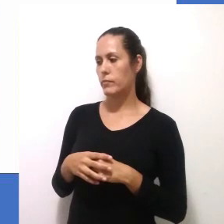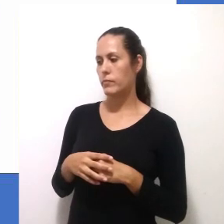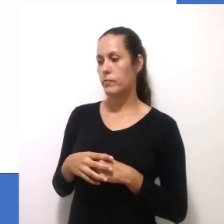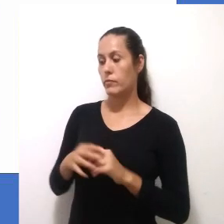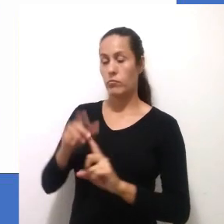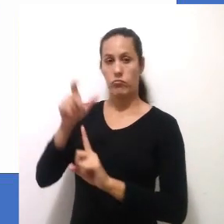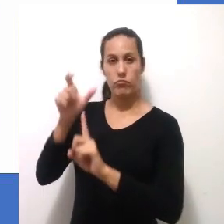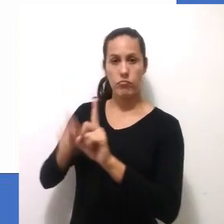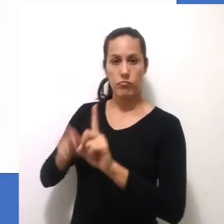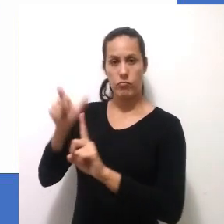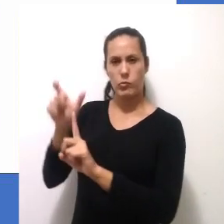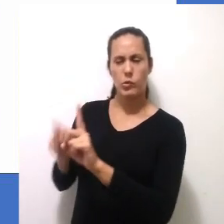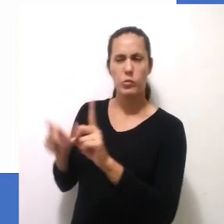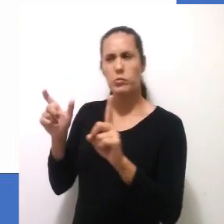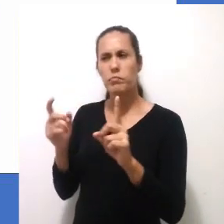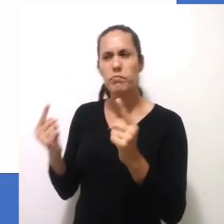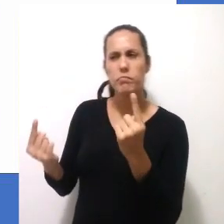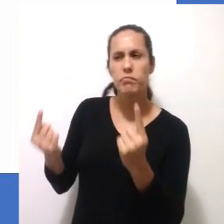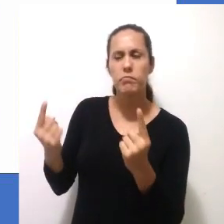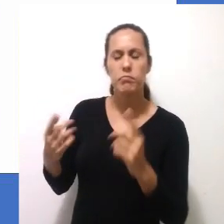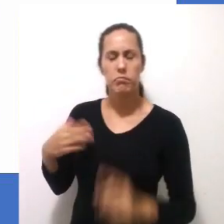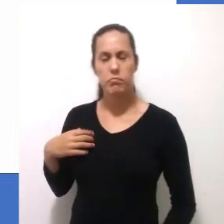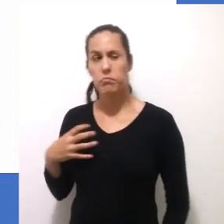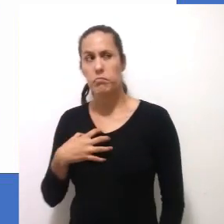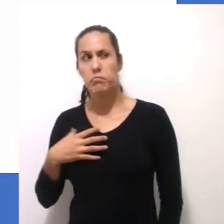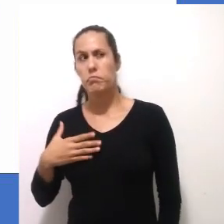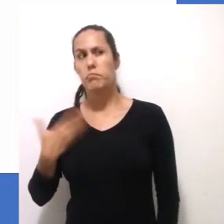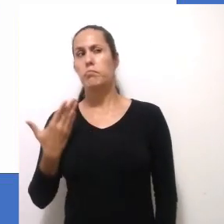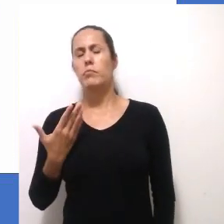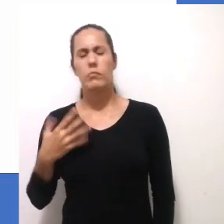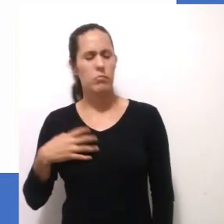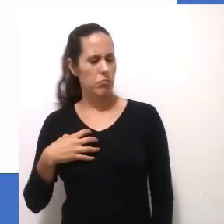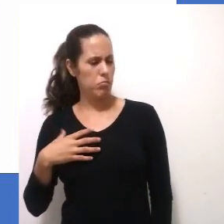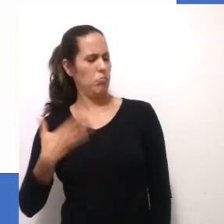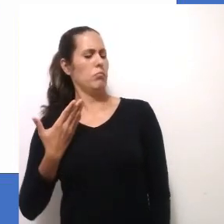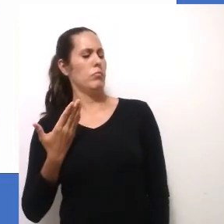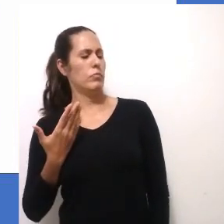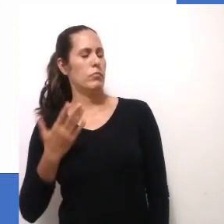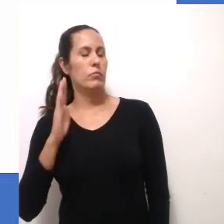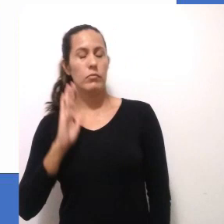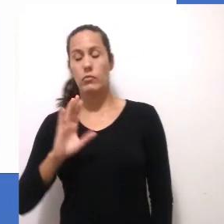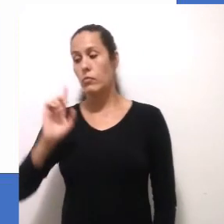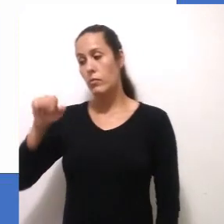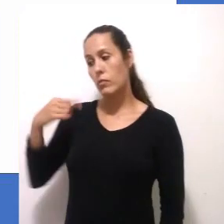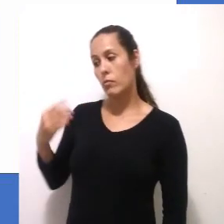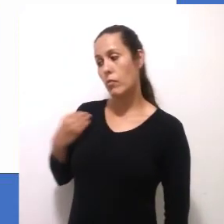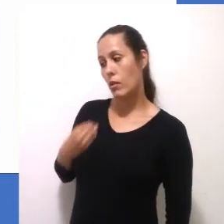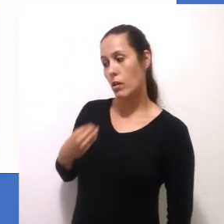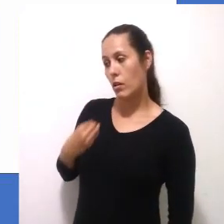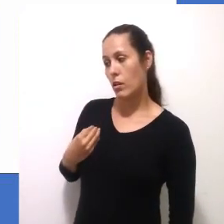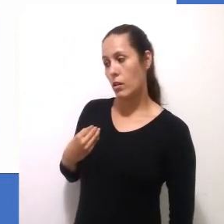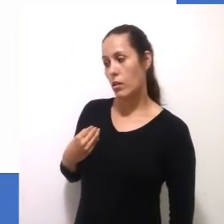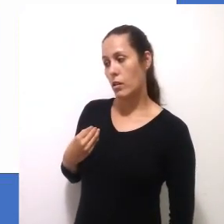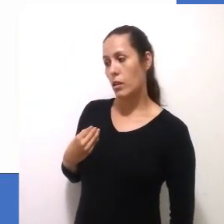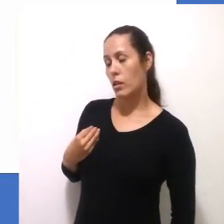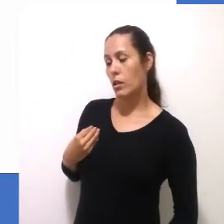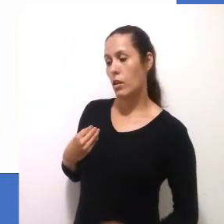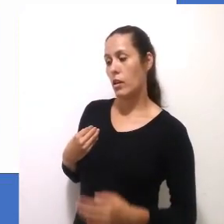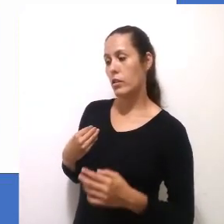nosso personagem mostrando aí uma surpresa. Em seguida, a gente tem